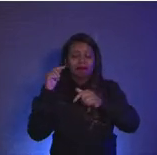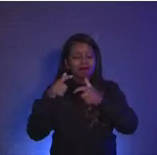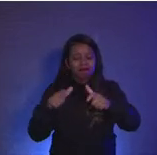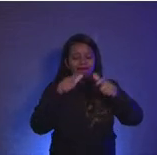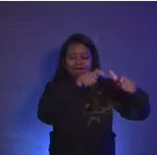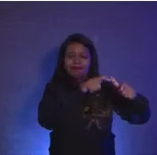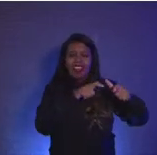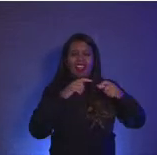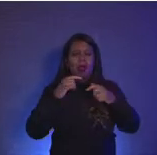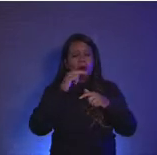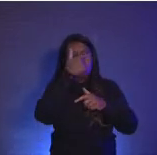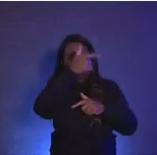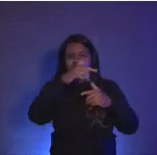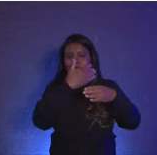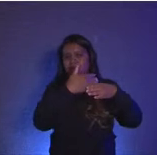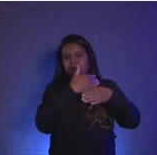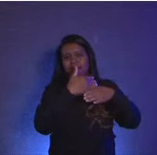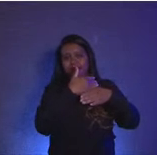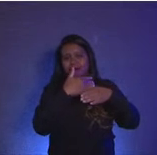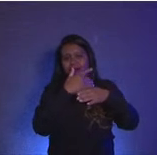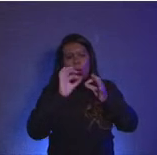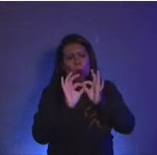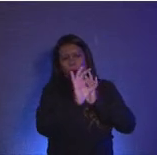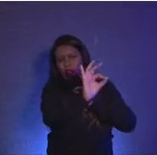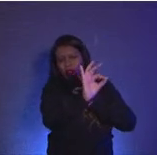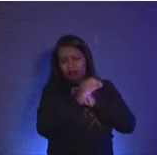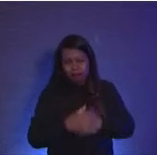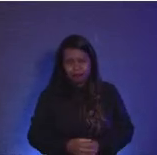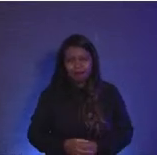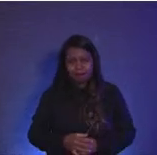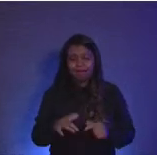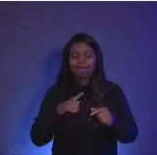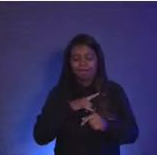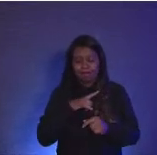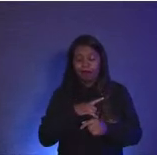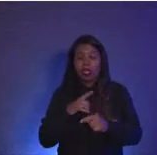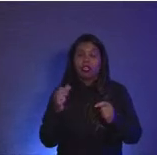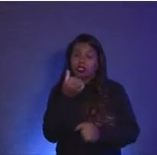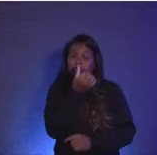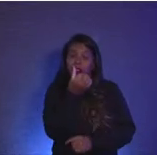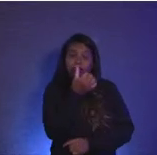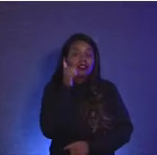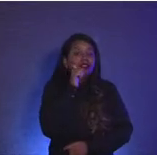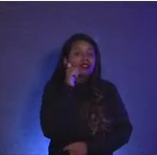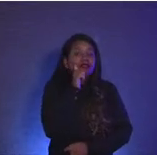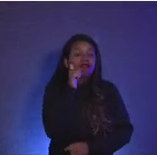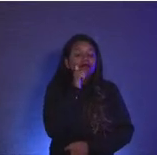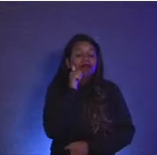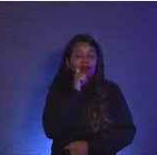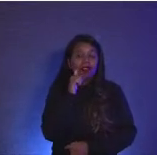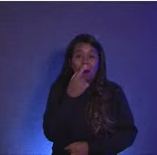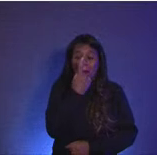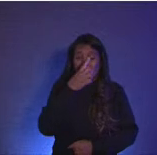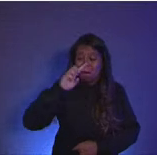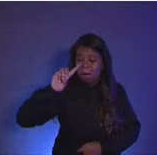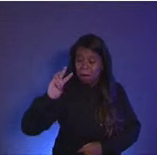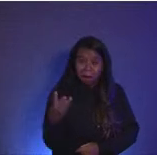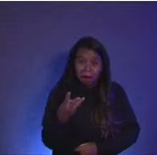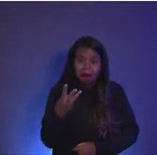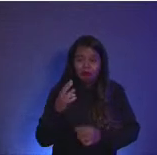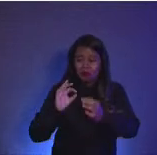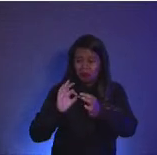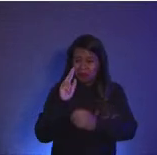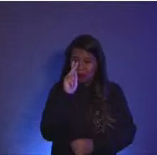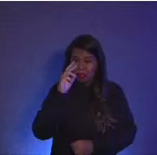já é desagradável por si só, né? 6 mulheres fizeram o procedimento a mais de 1.000 quilômetros de onde elas moram.